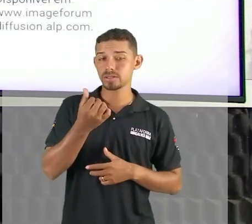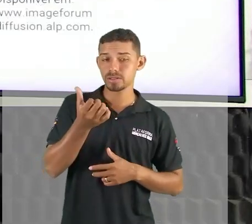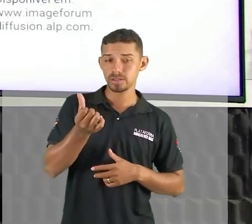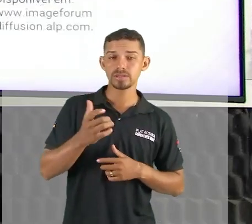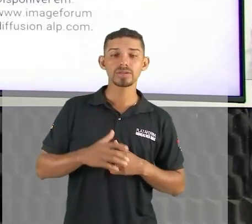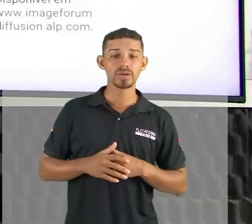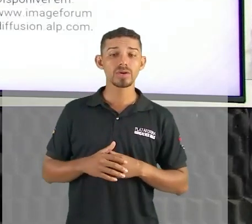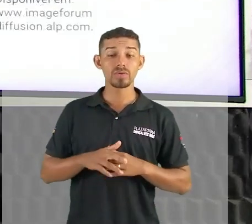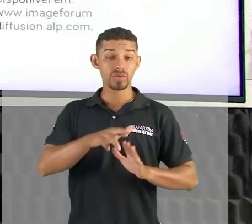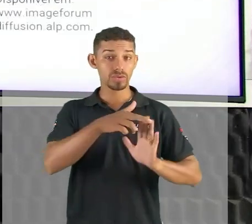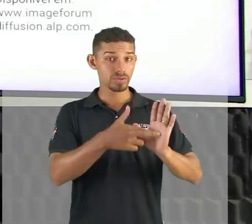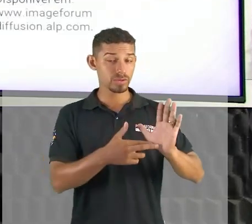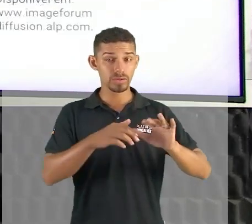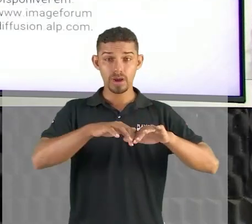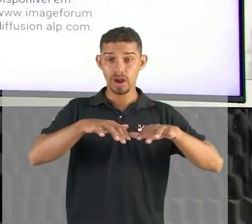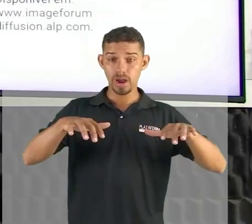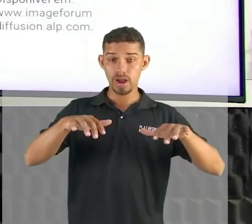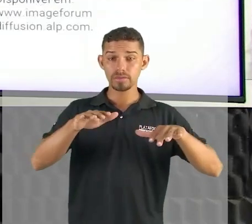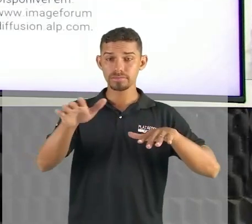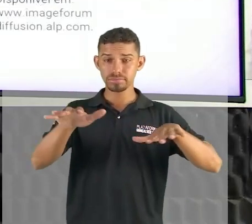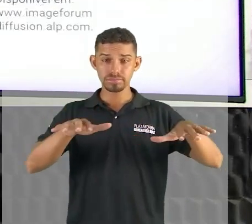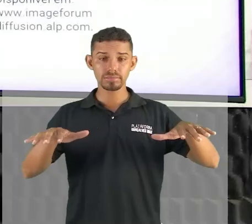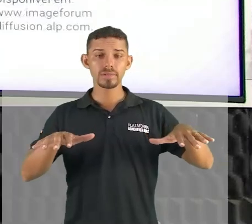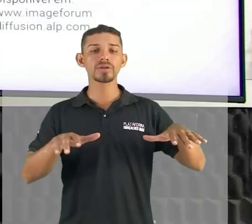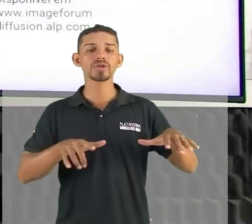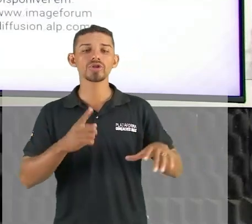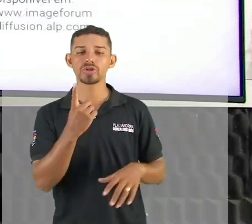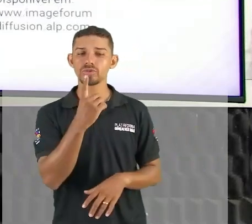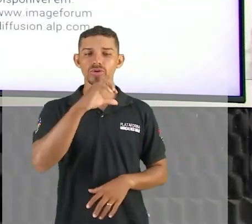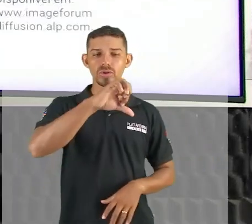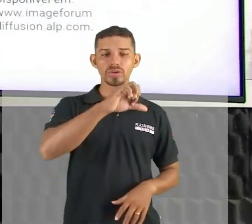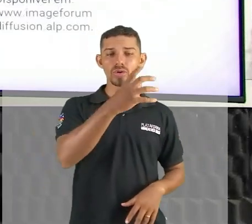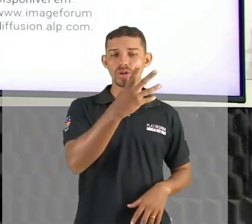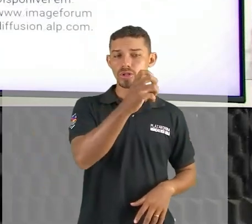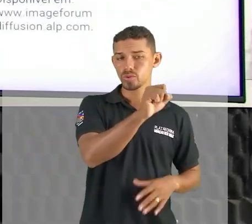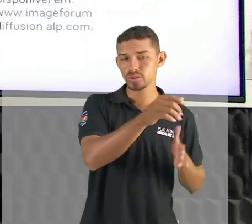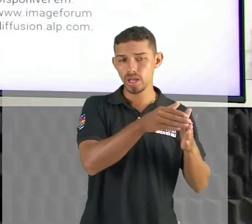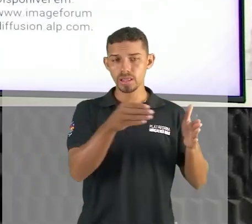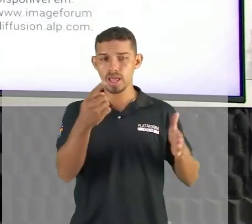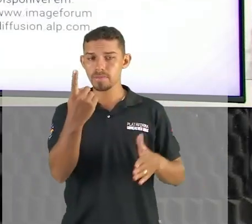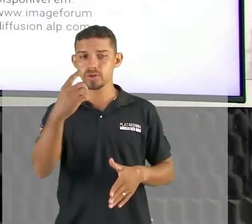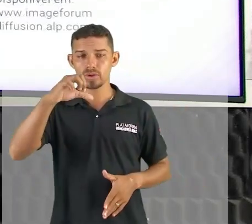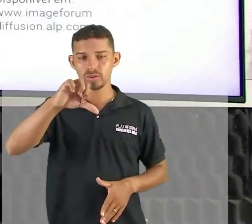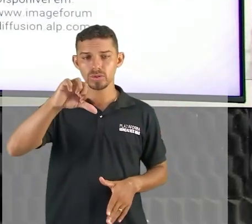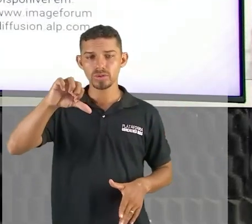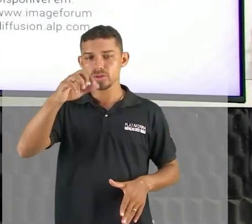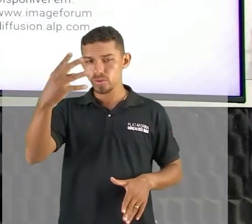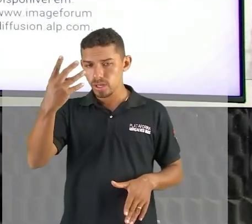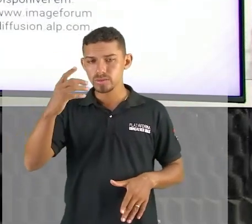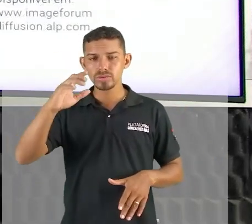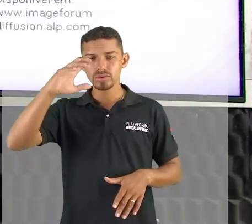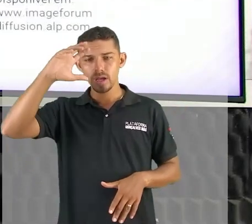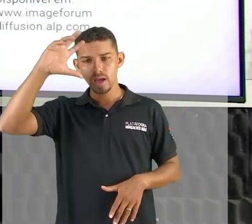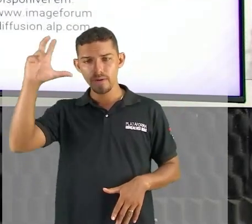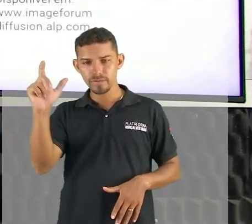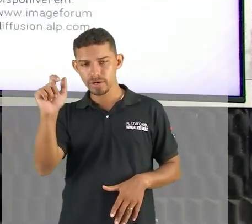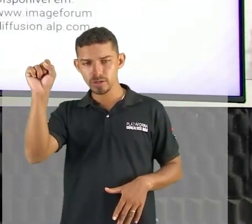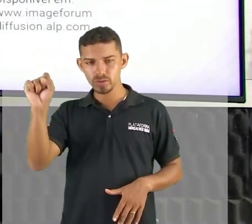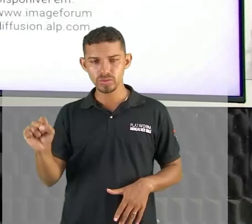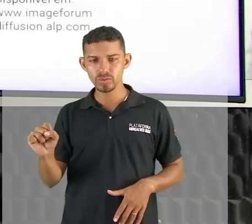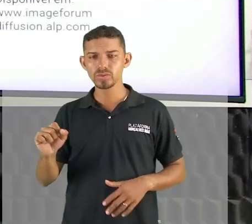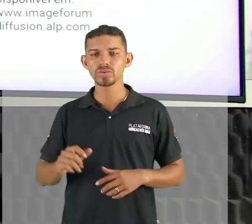apartheid, adotado em 1948 até 1994 na África do Sul, fundamentava-se em ações estatais de